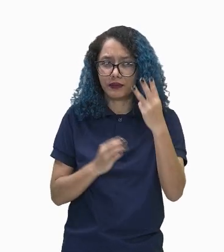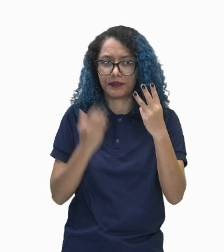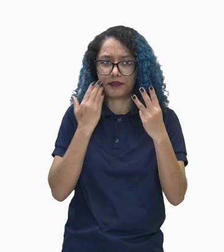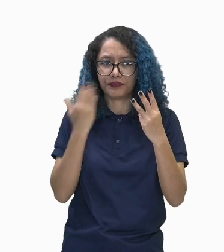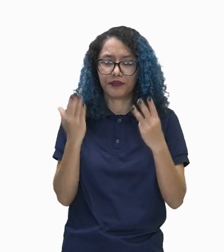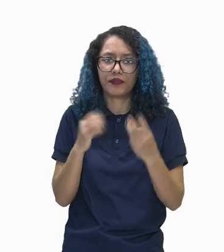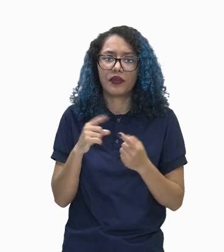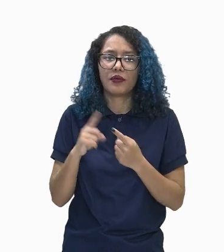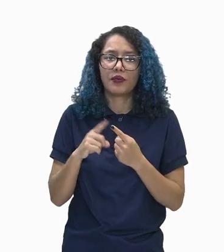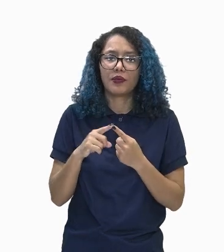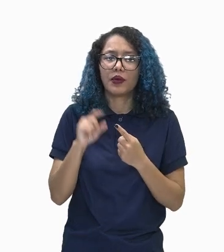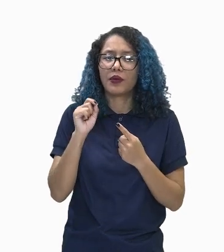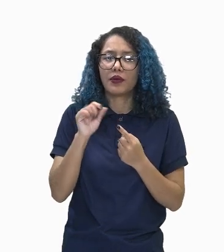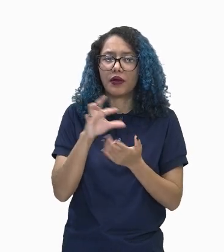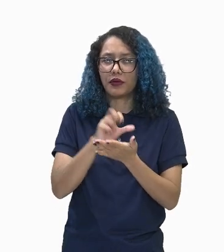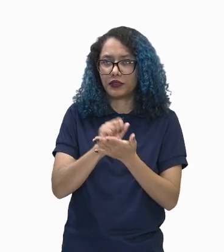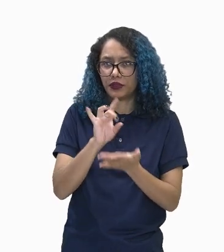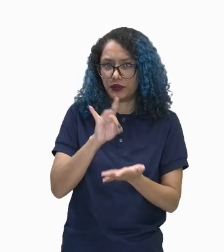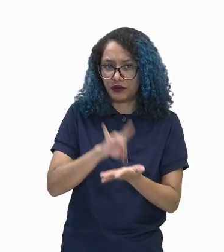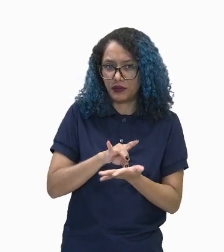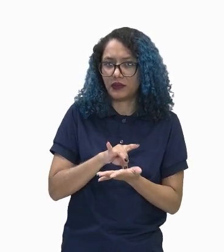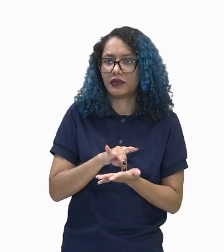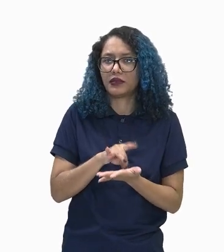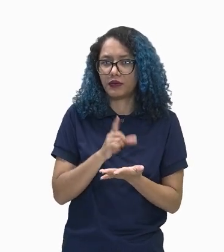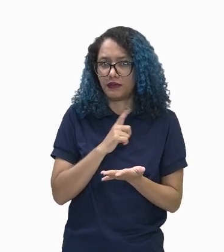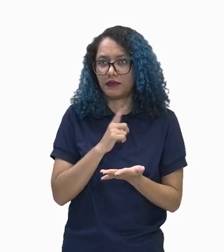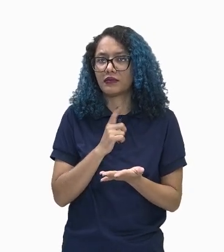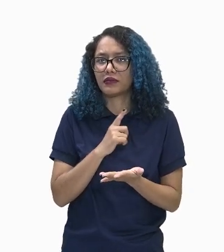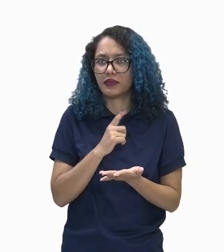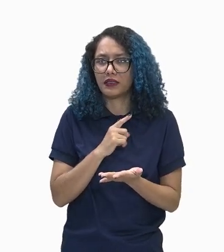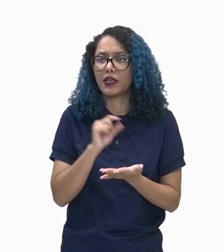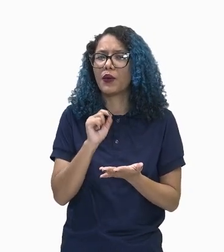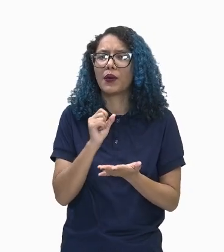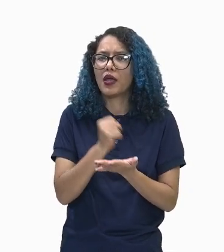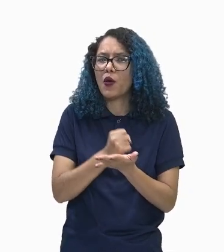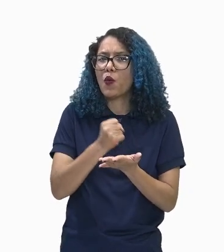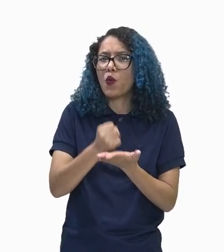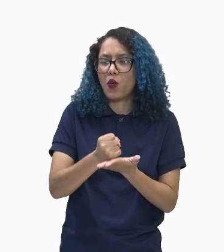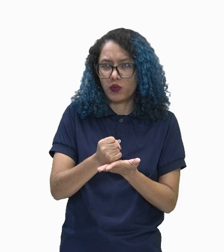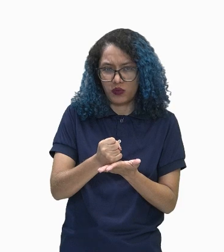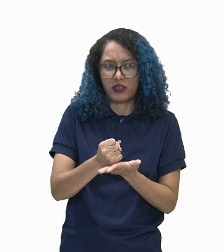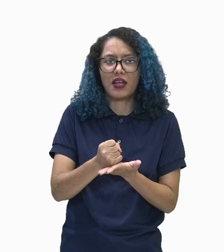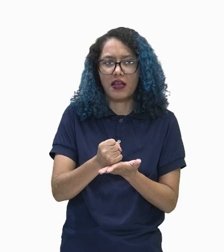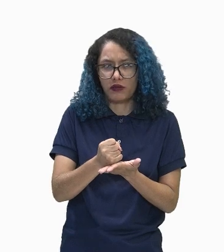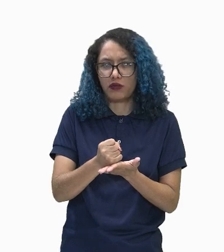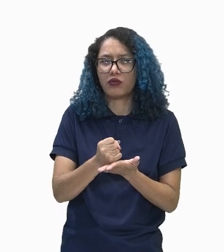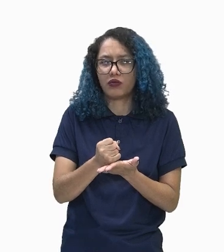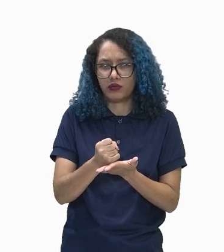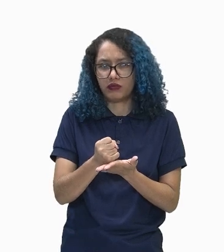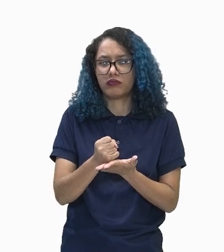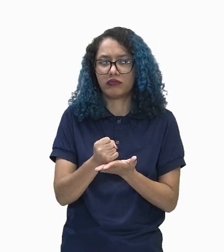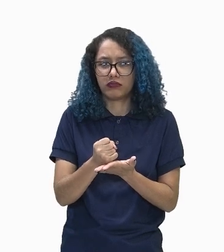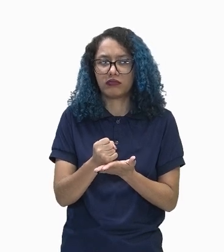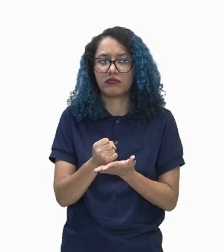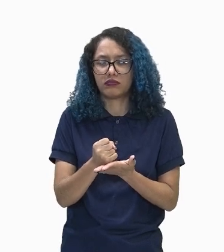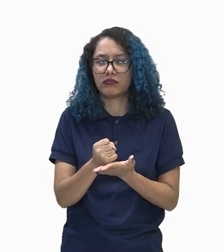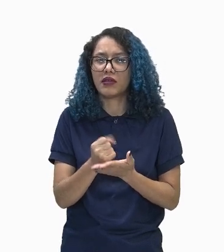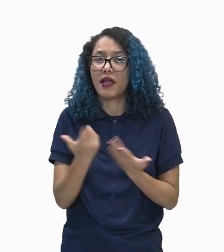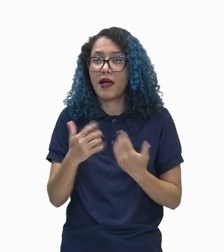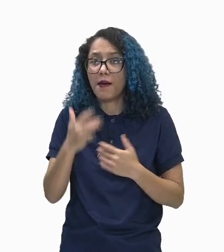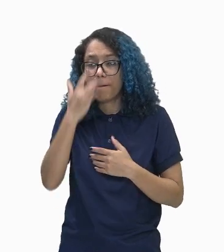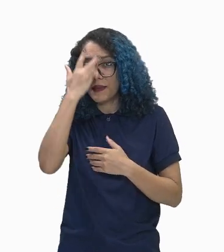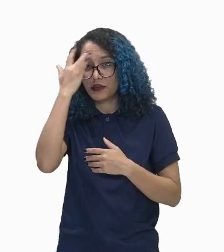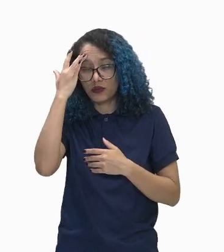tem como característica um registro oficial. É o que nós chamamos de contrato de trabalho, contrato formal, entre o empregador e